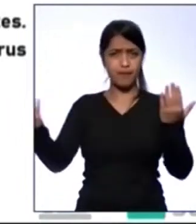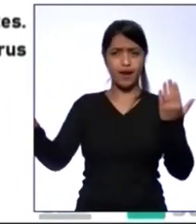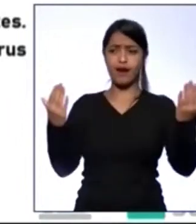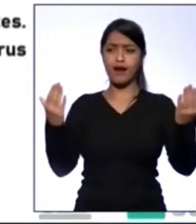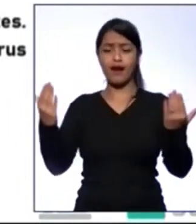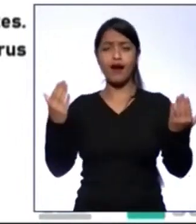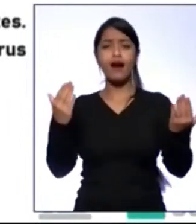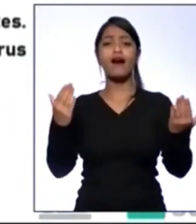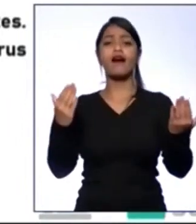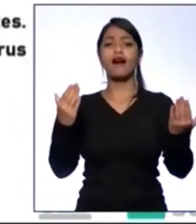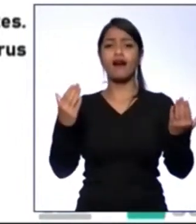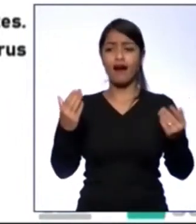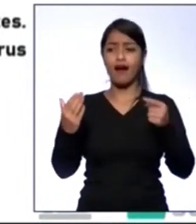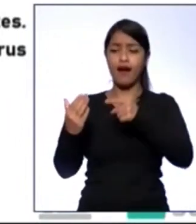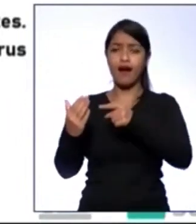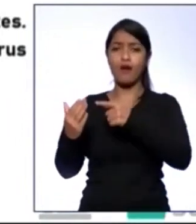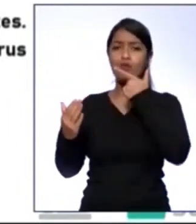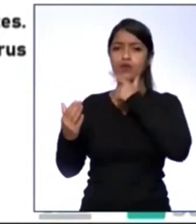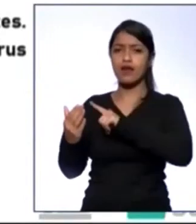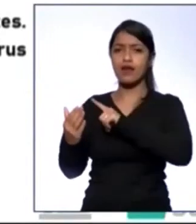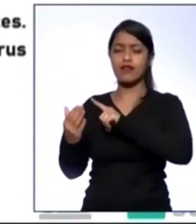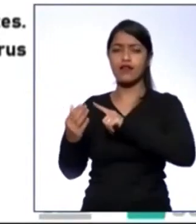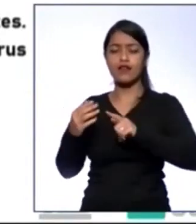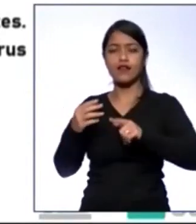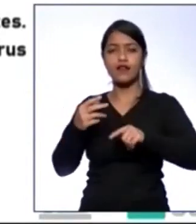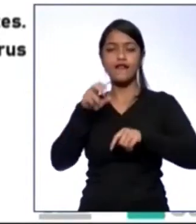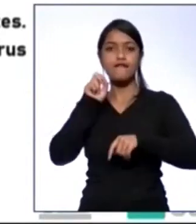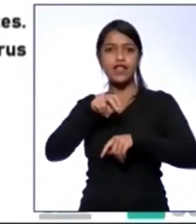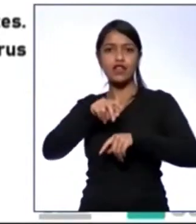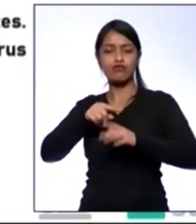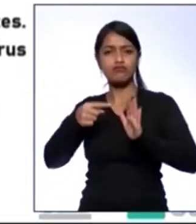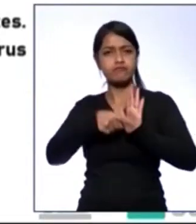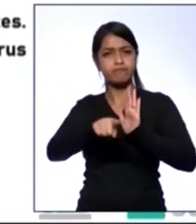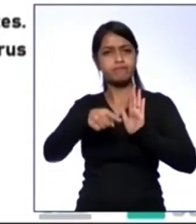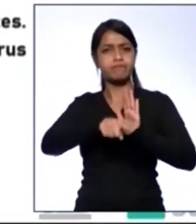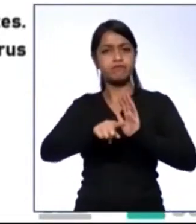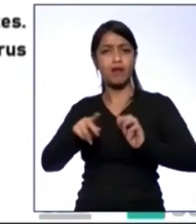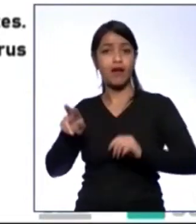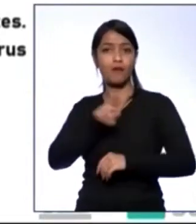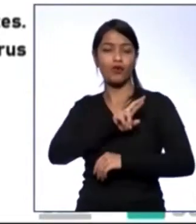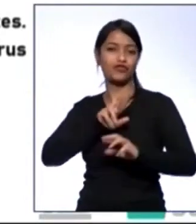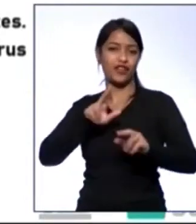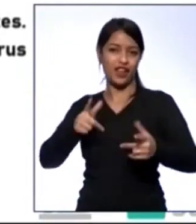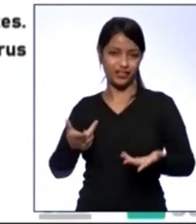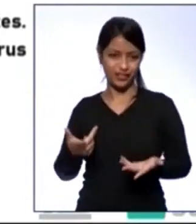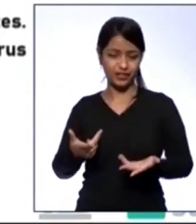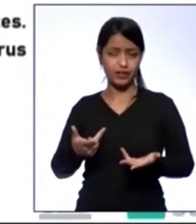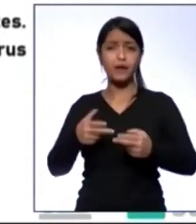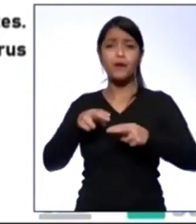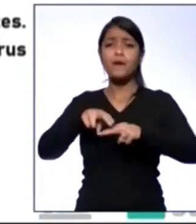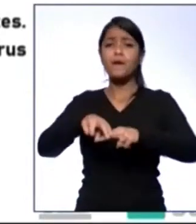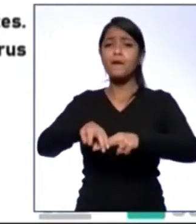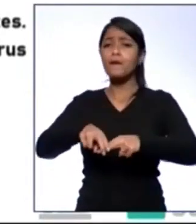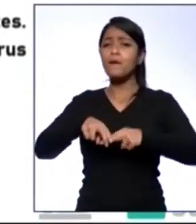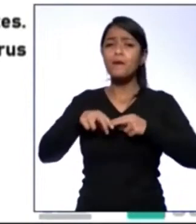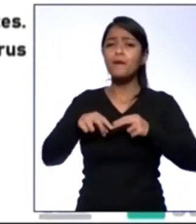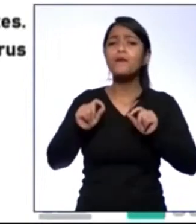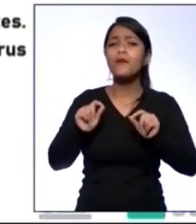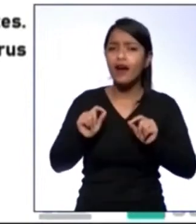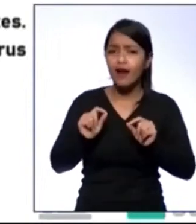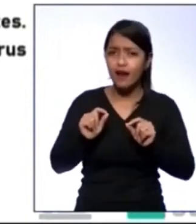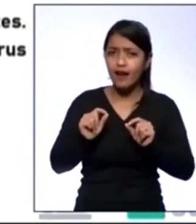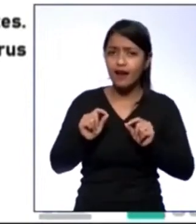apresentam diferentes respostas ao vírus HPV em decorrência da... Então, vamos lá. O que a